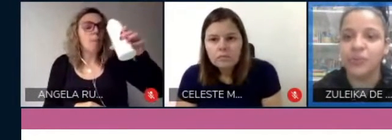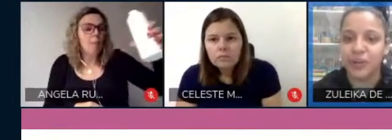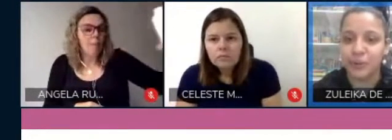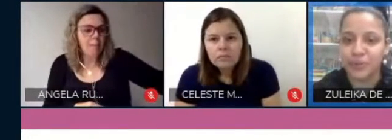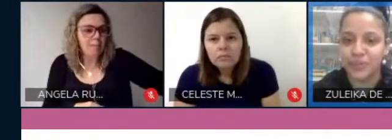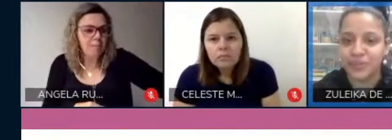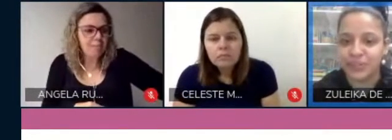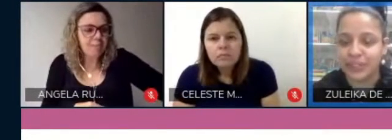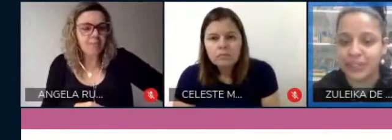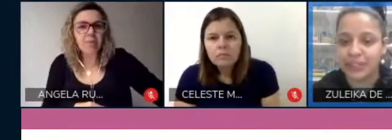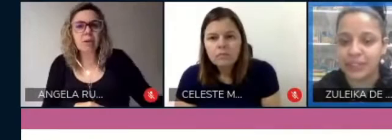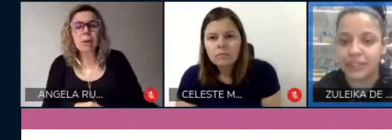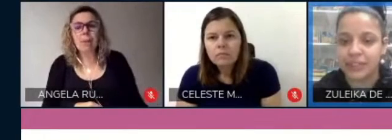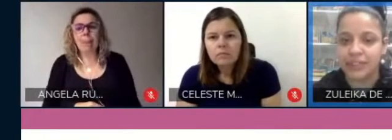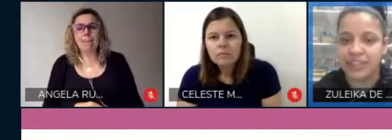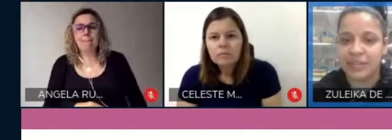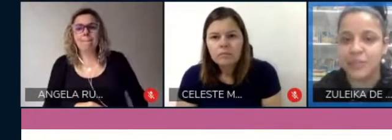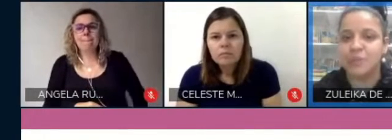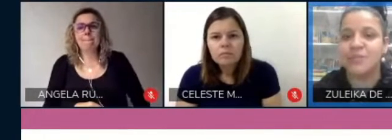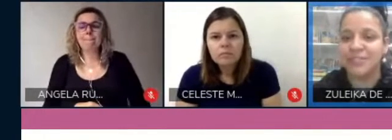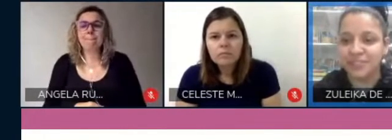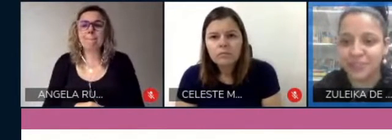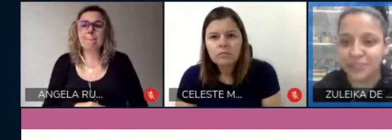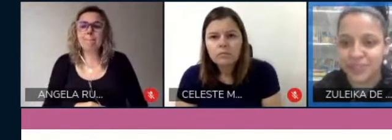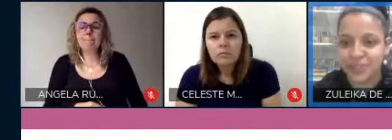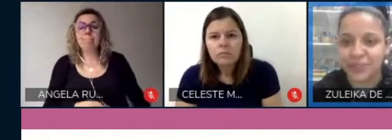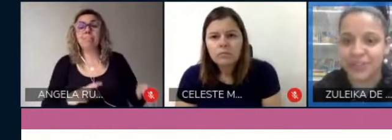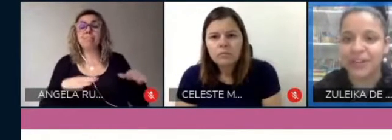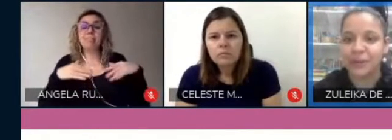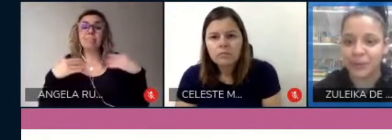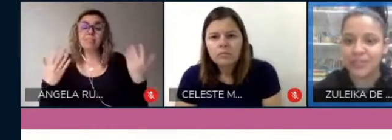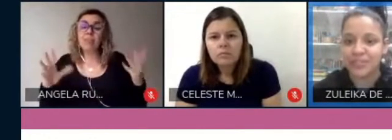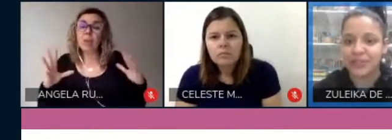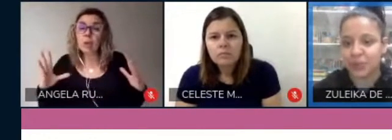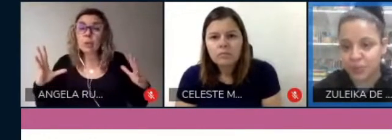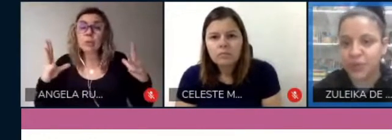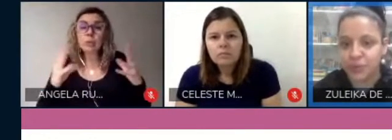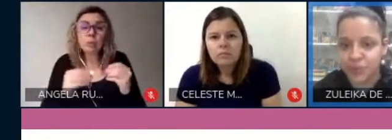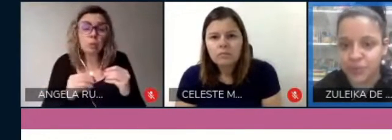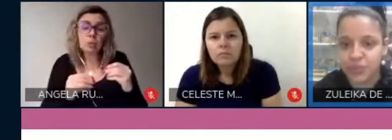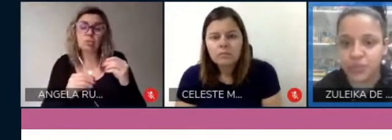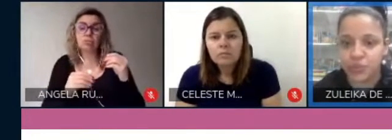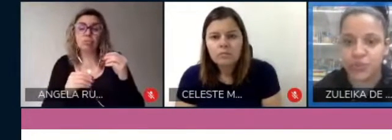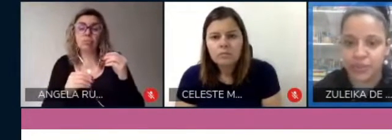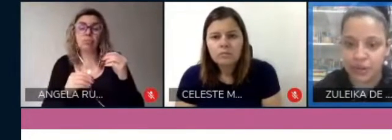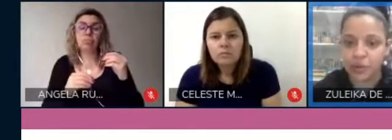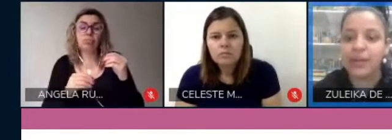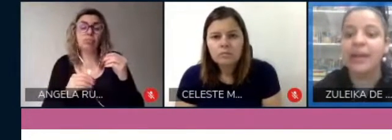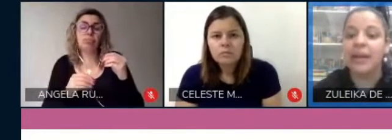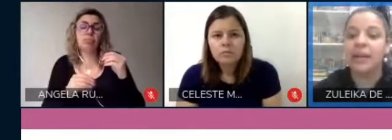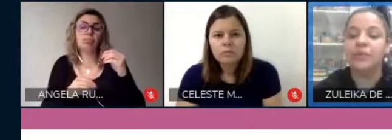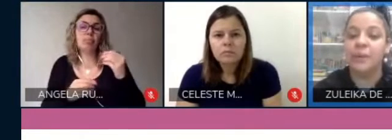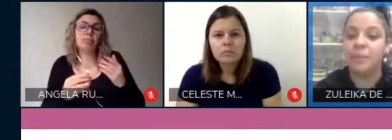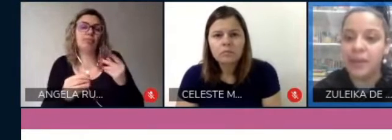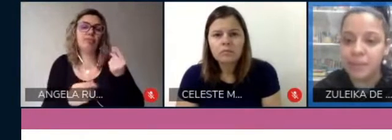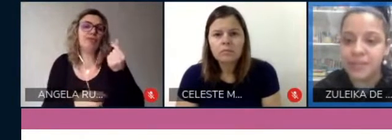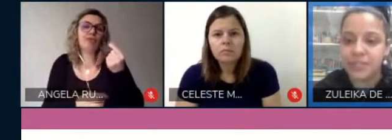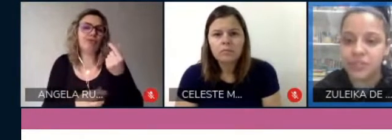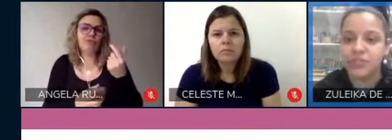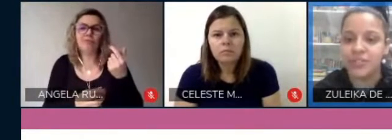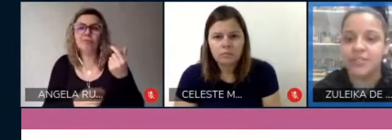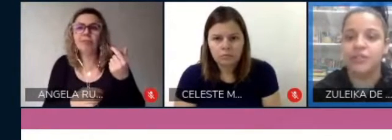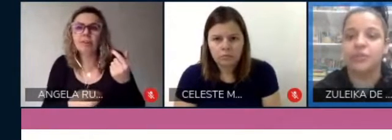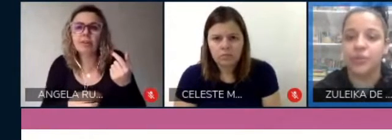Assim como todo recurso que é específico de qualquer coisa, um recurso institucional, eu